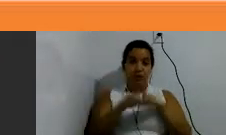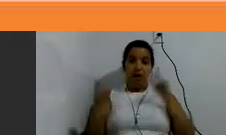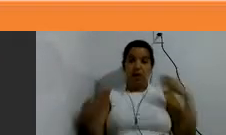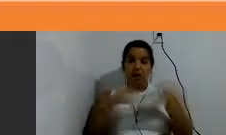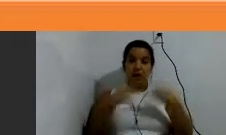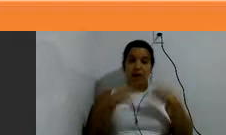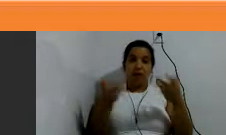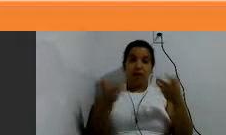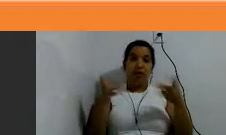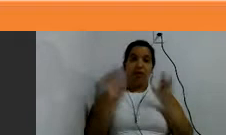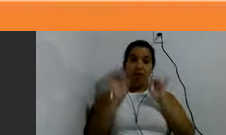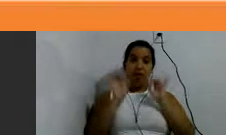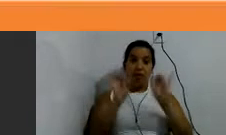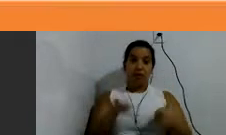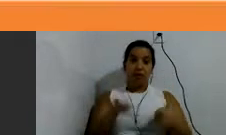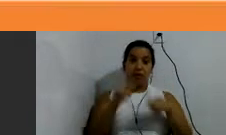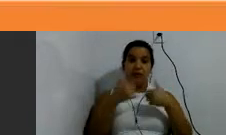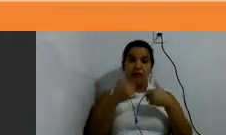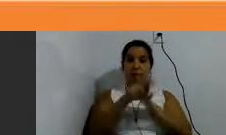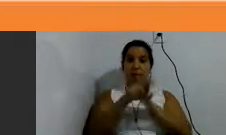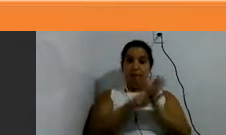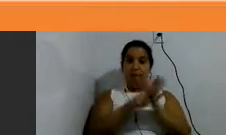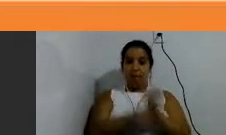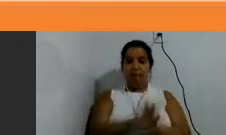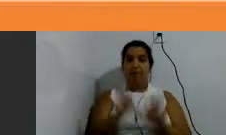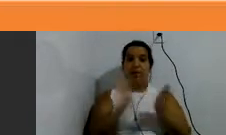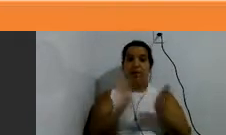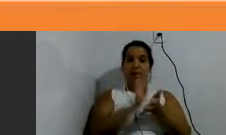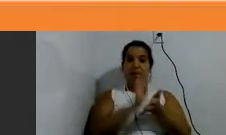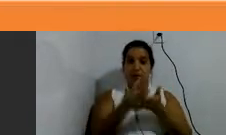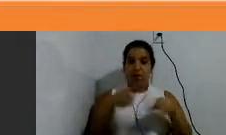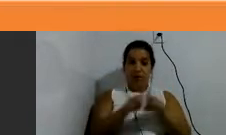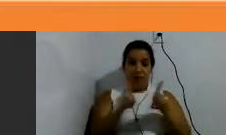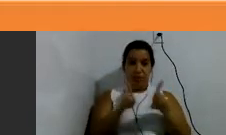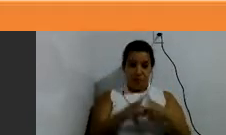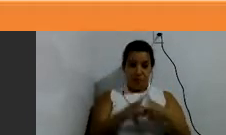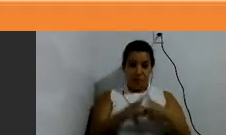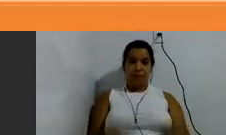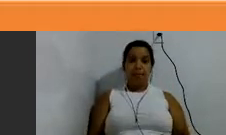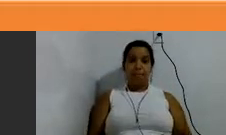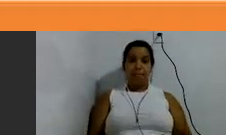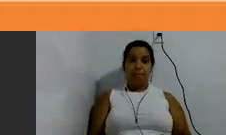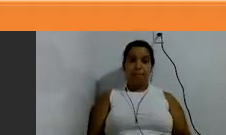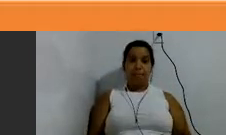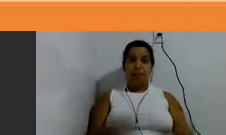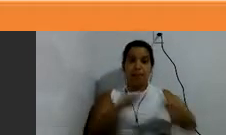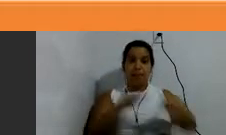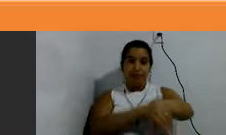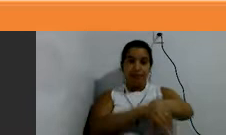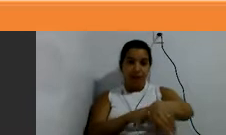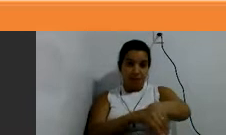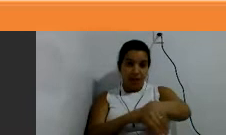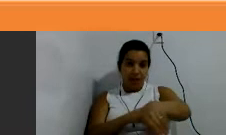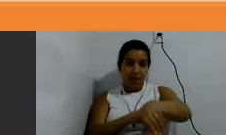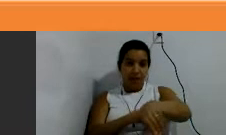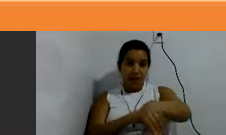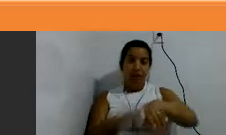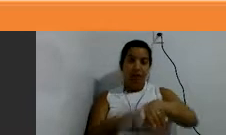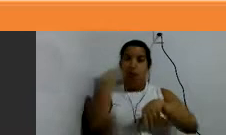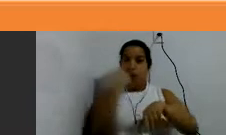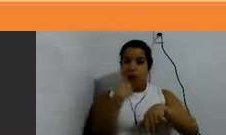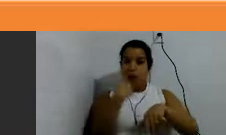Então, através de pesquisadores ou técnicos que manipulam o parasito pela pele lesada, mucosa oral ou